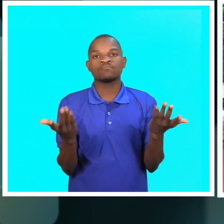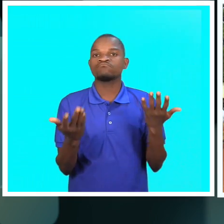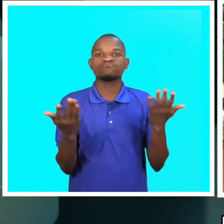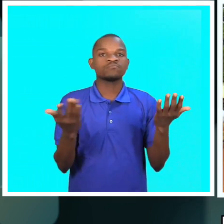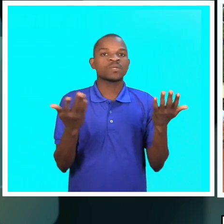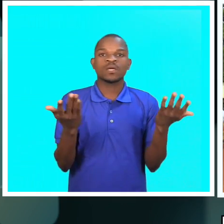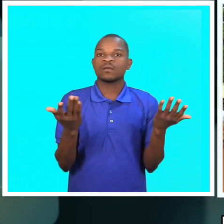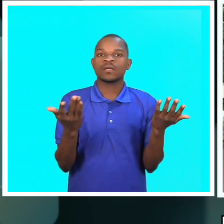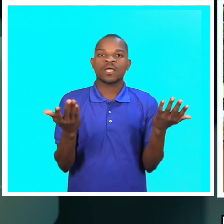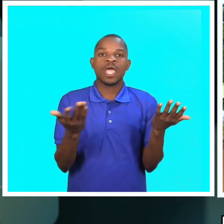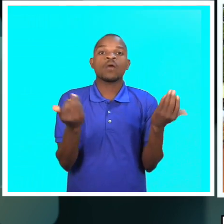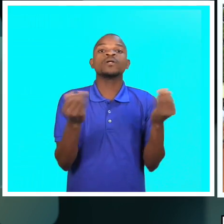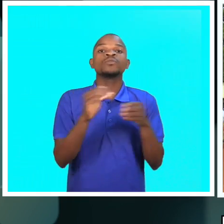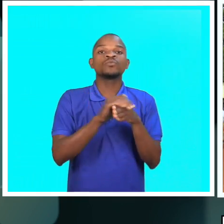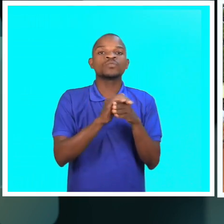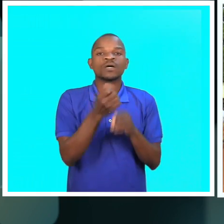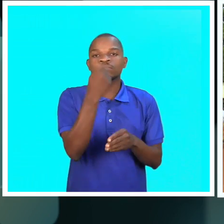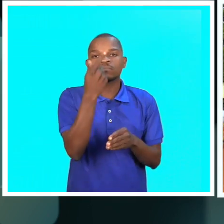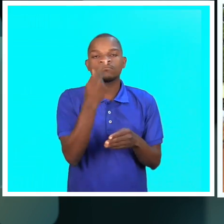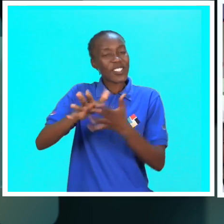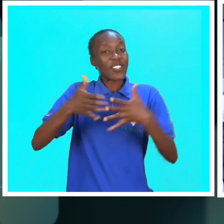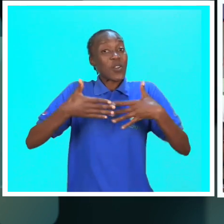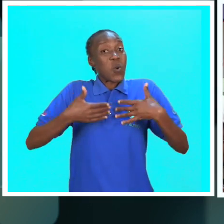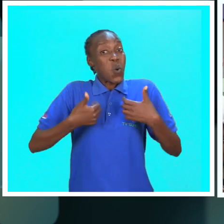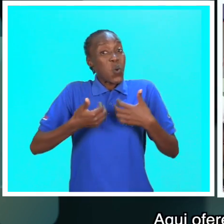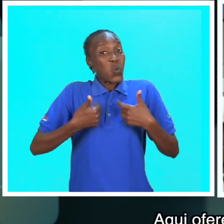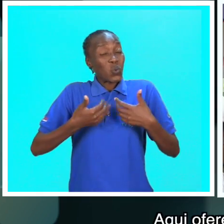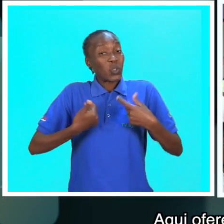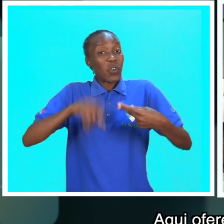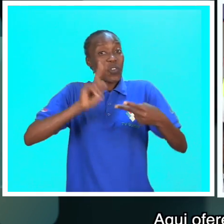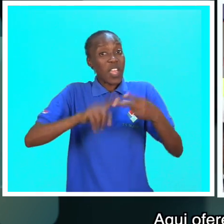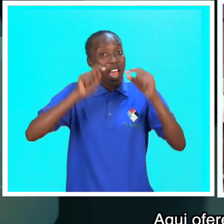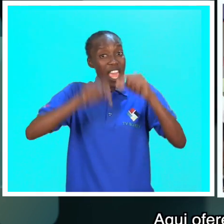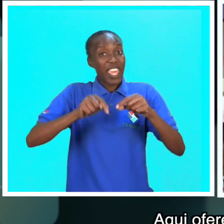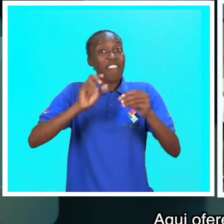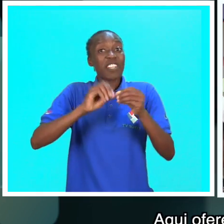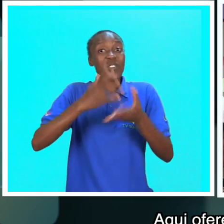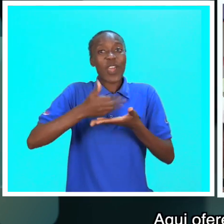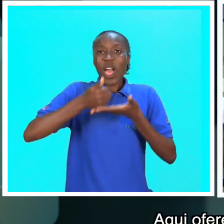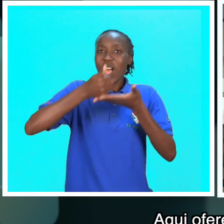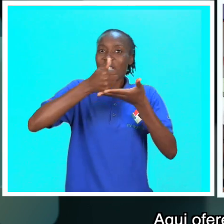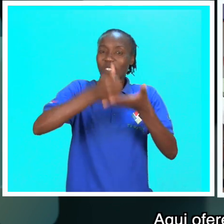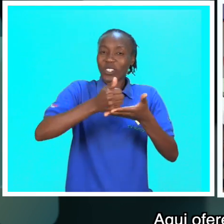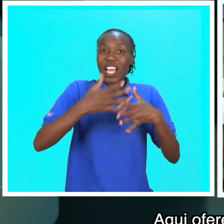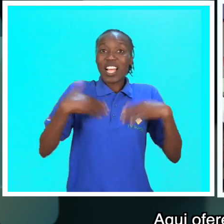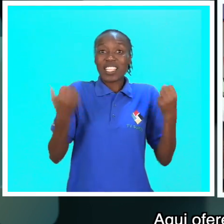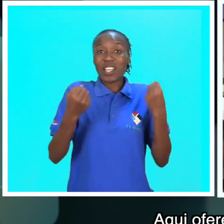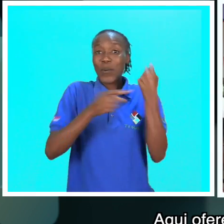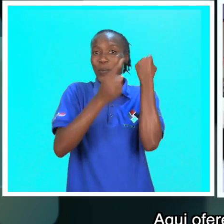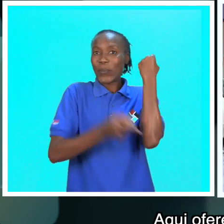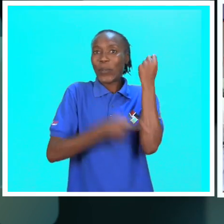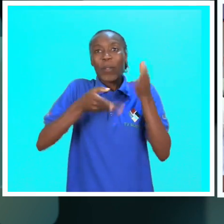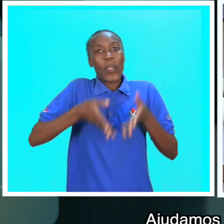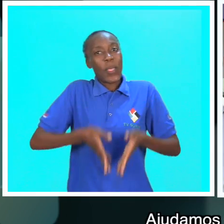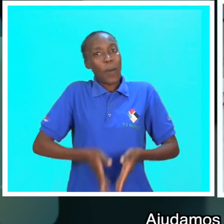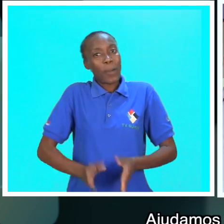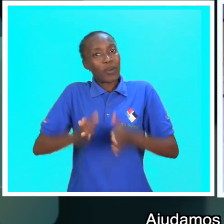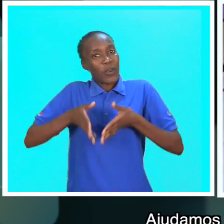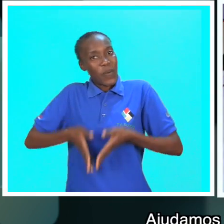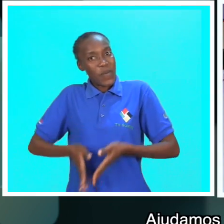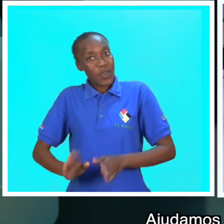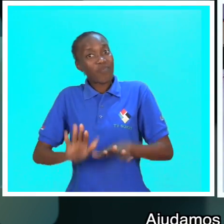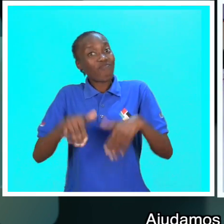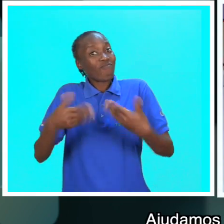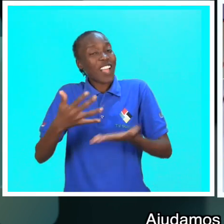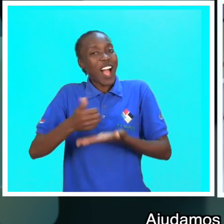de usar os métodos contraceptivos para a sua vida futura. E nós aqui oferecemos serviços de saúde reprodutiva,